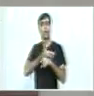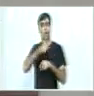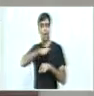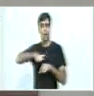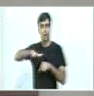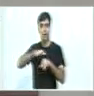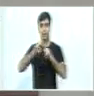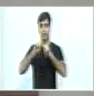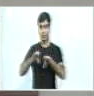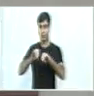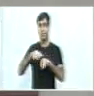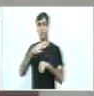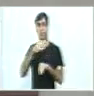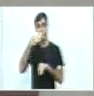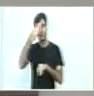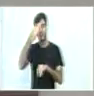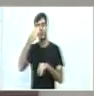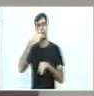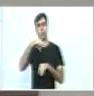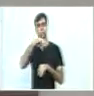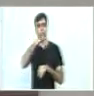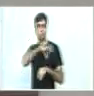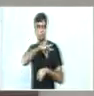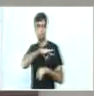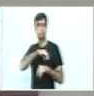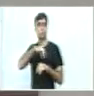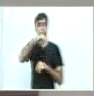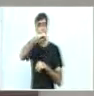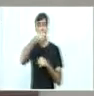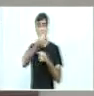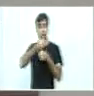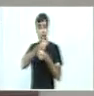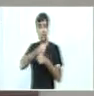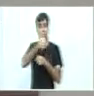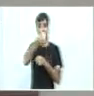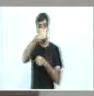educação estão com um plano de cargos e salários de 99, né?